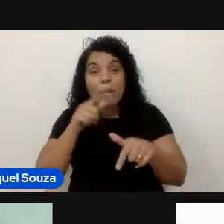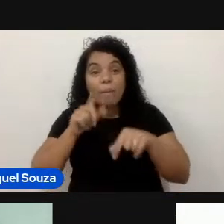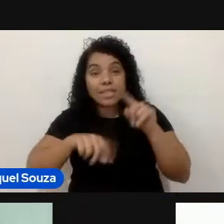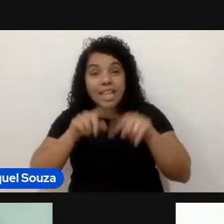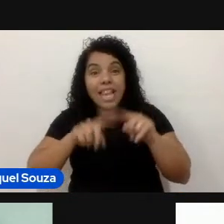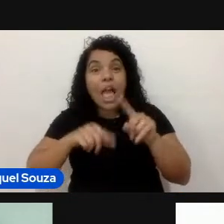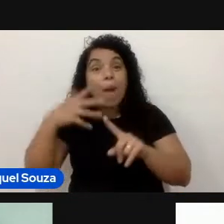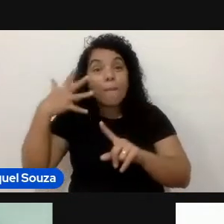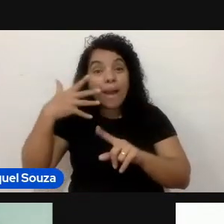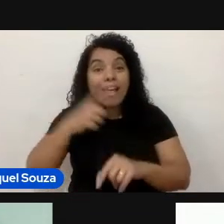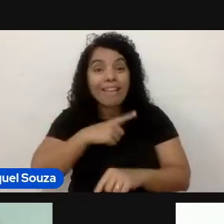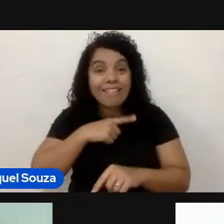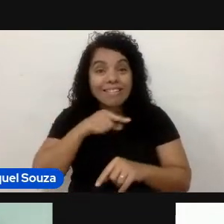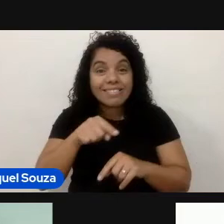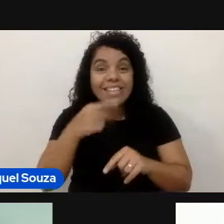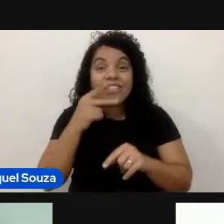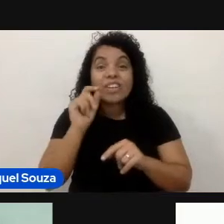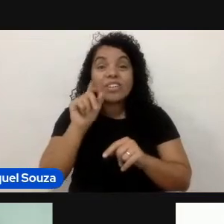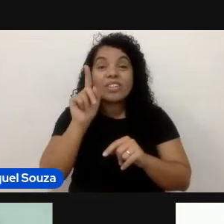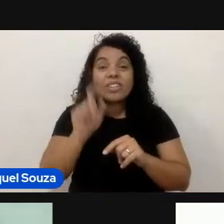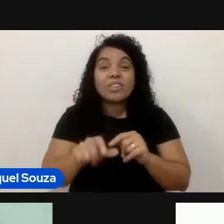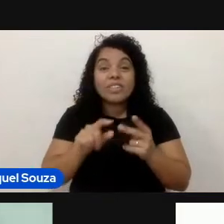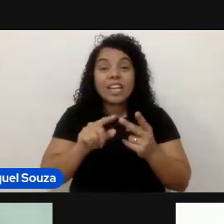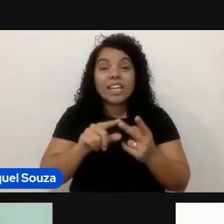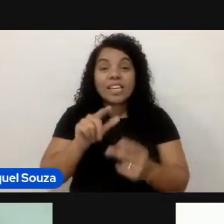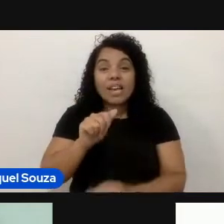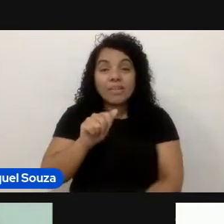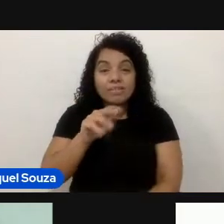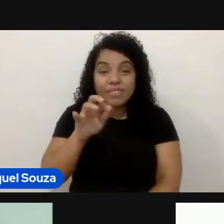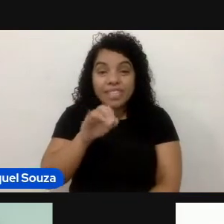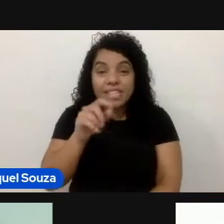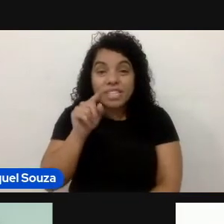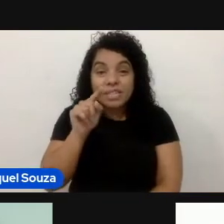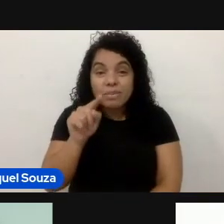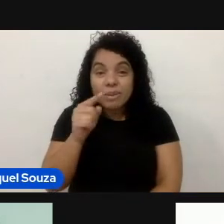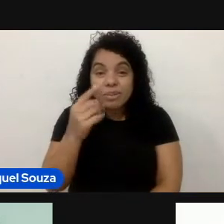dica. Falando sobre o que é a 3.0. Rê, assume aí.